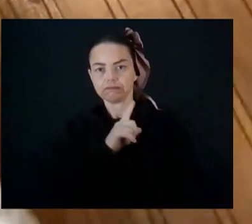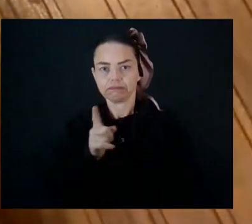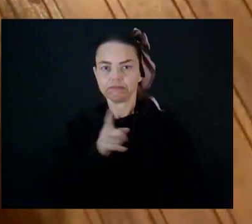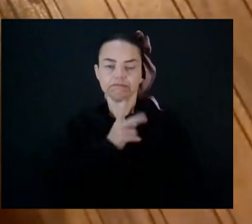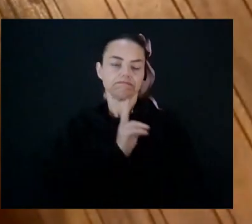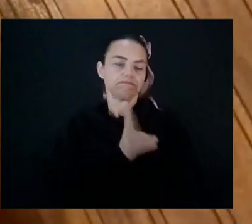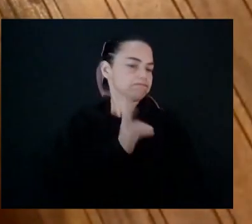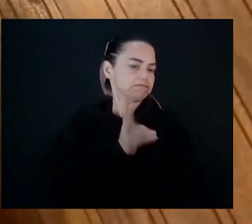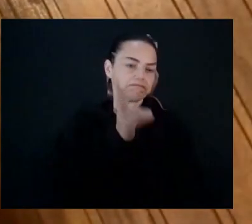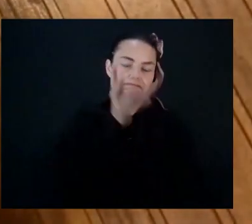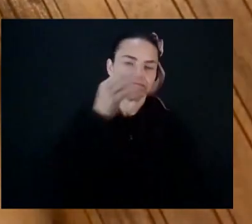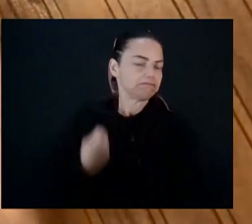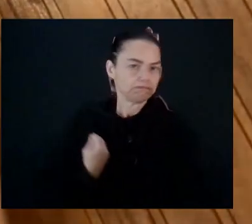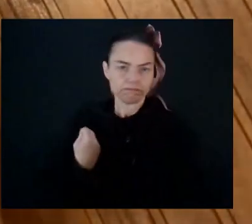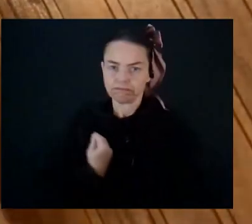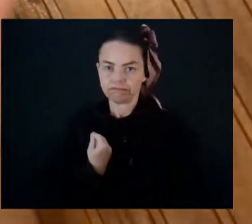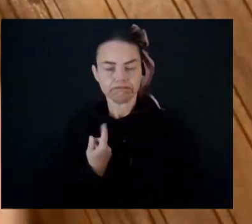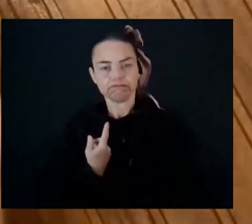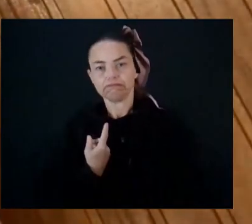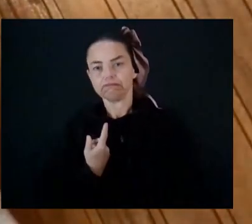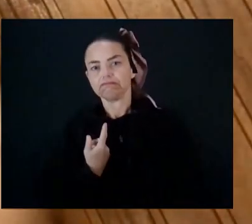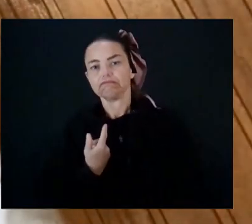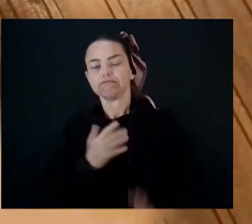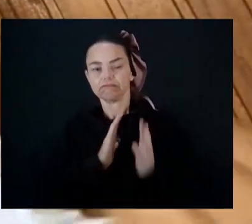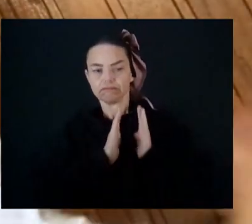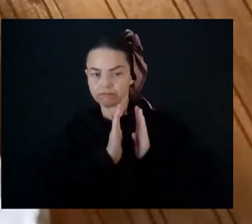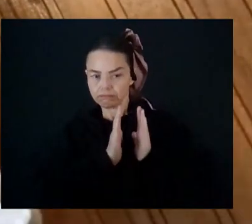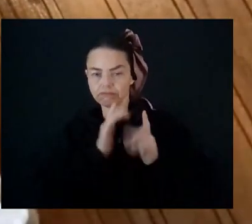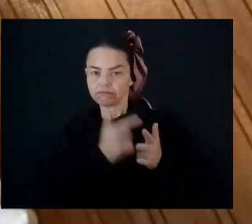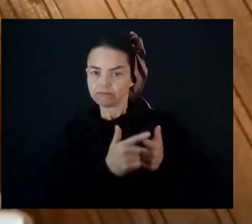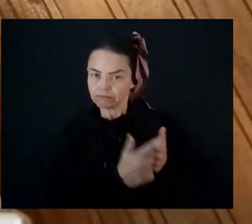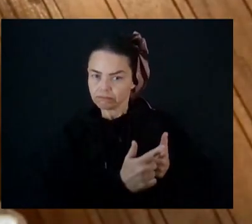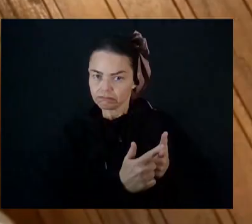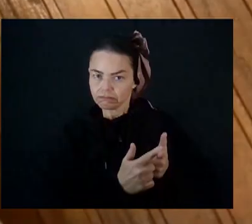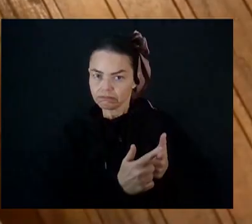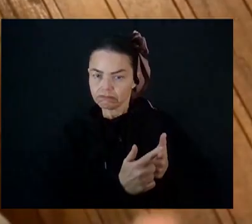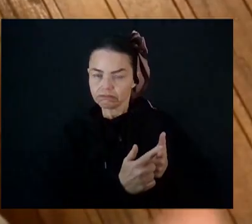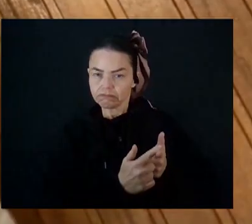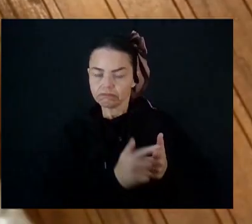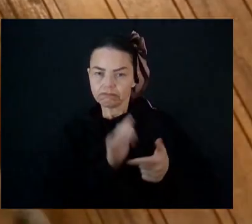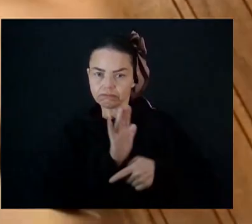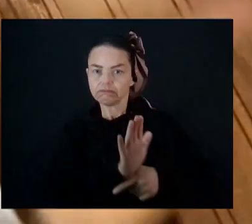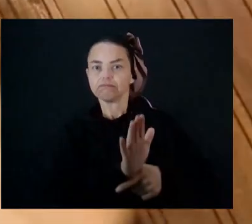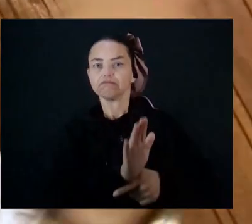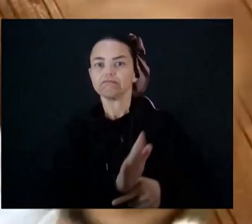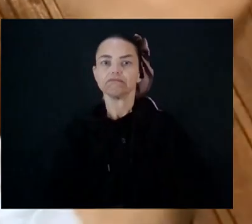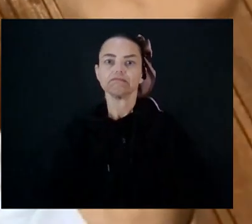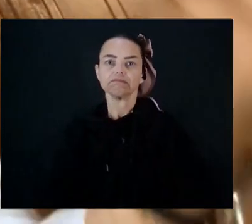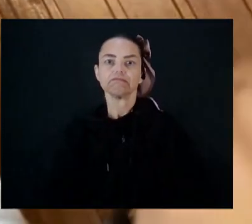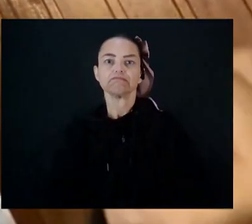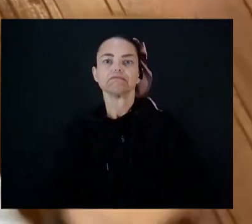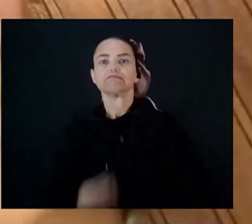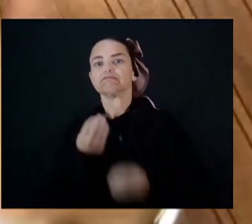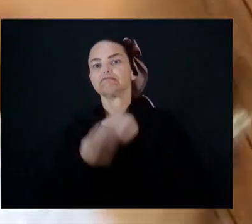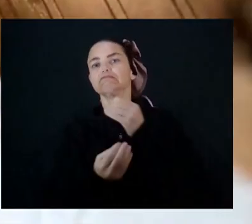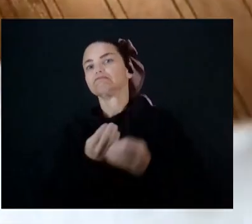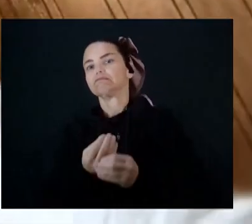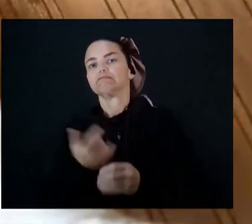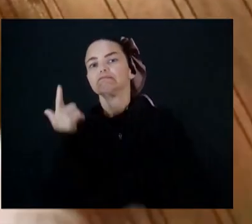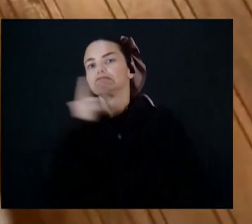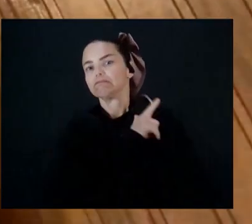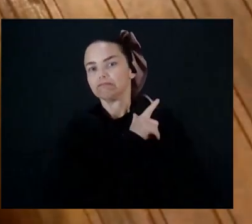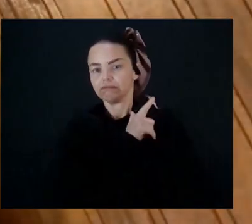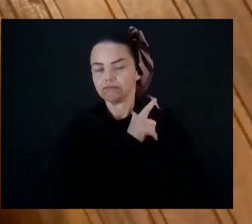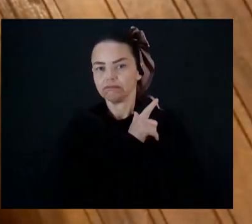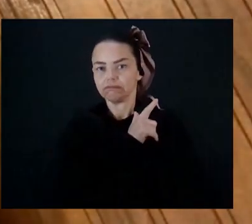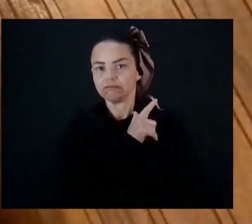resto da vida, mas só um momento, porque vai refletir diretamente em como ele vai conseguir